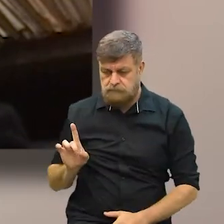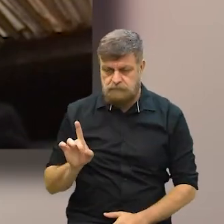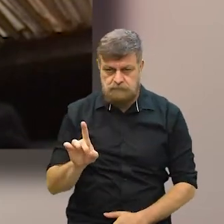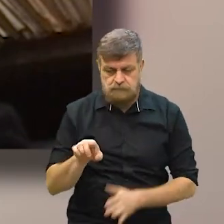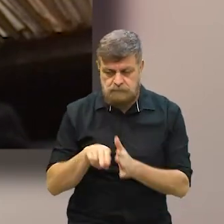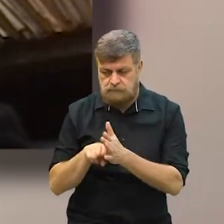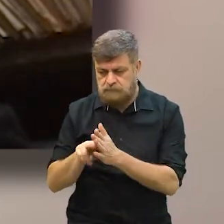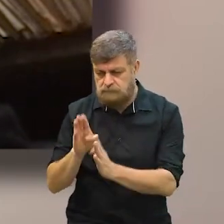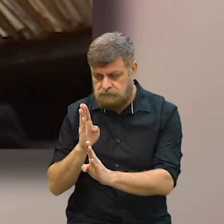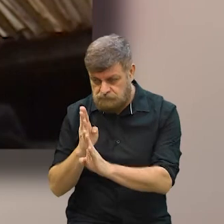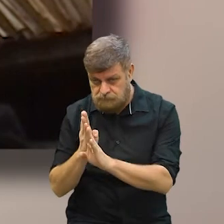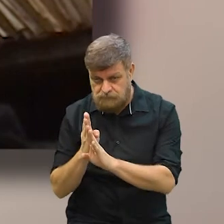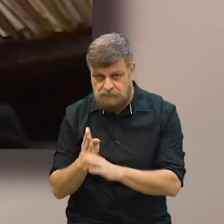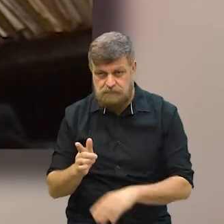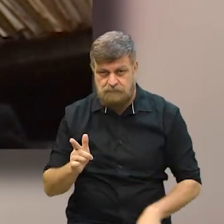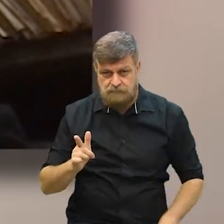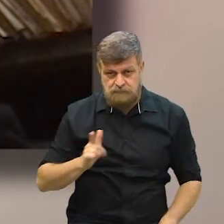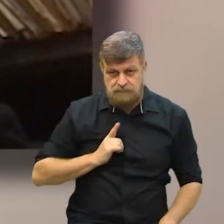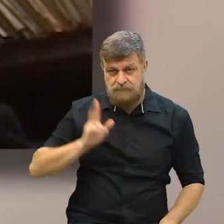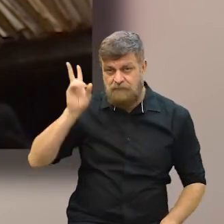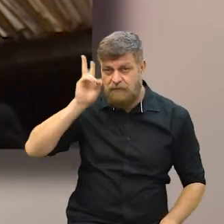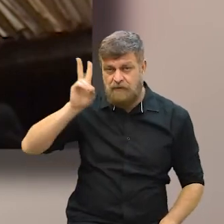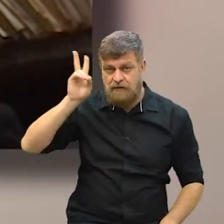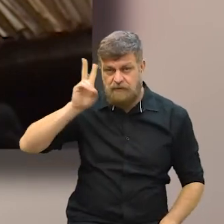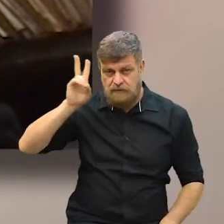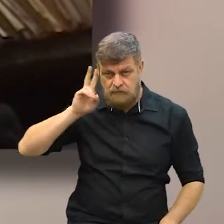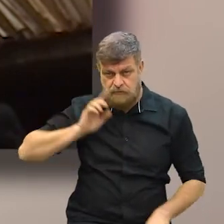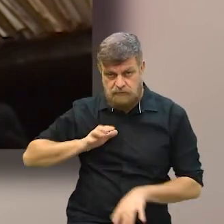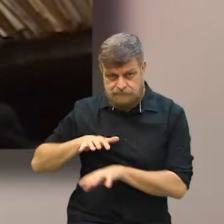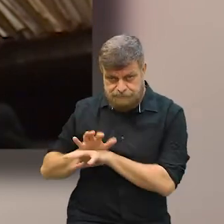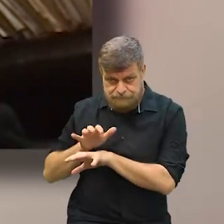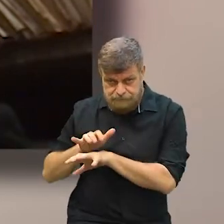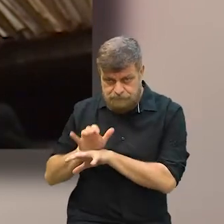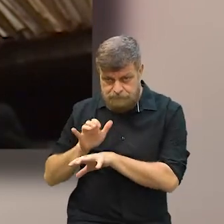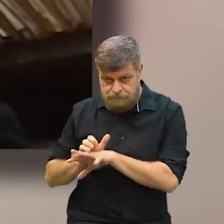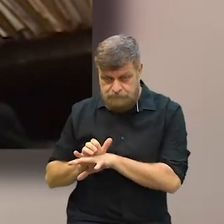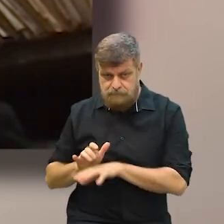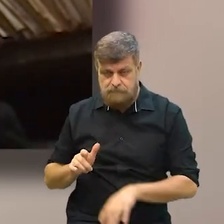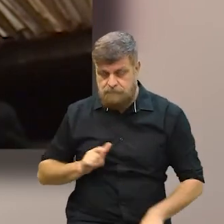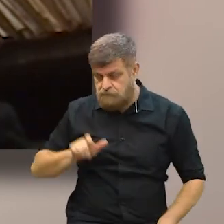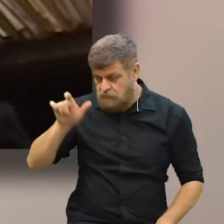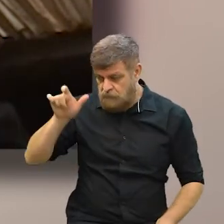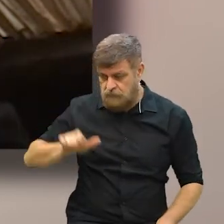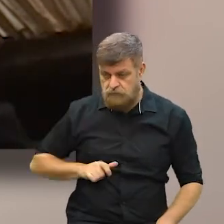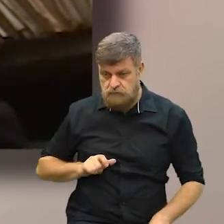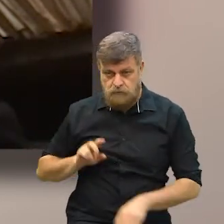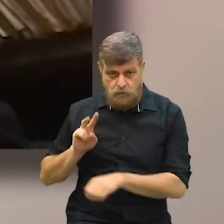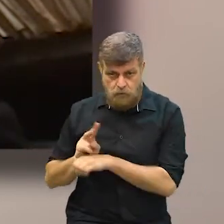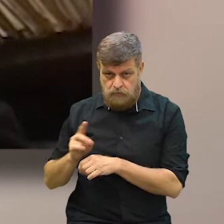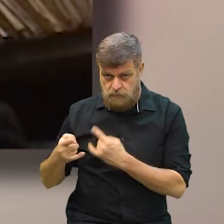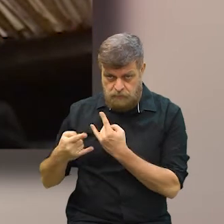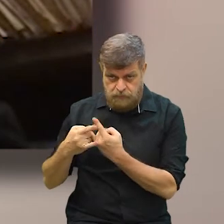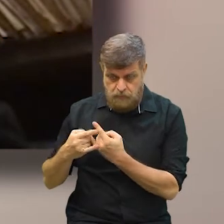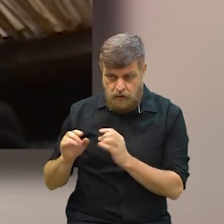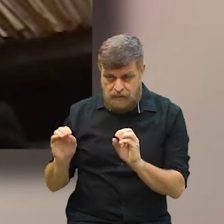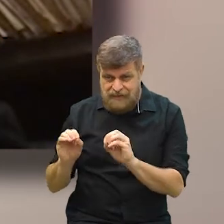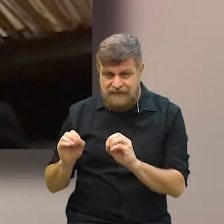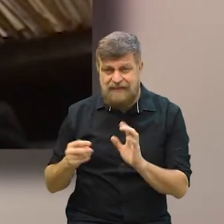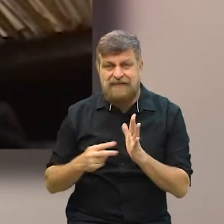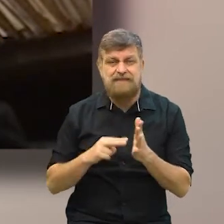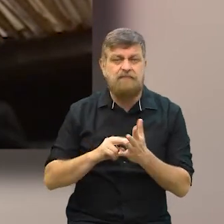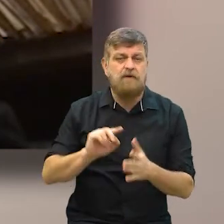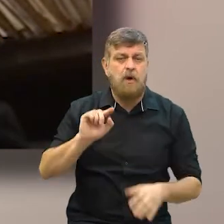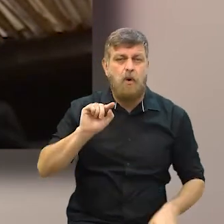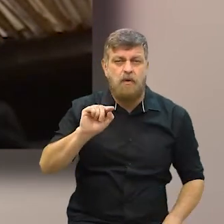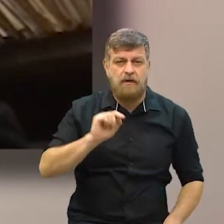fazer seu diagnóstico. Se houve história de exposição, que a exposição significa o